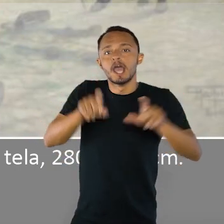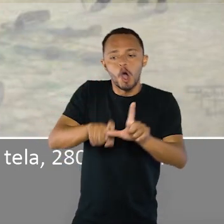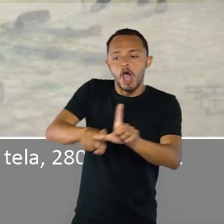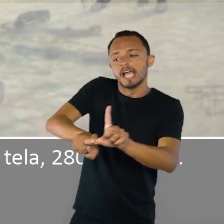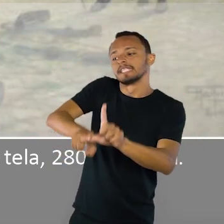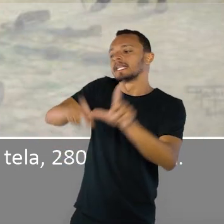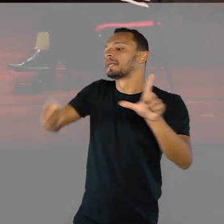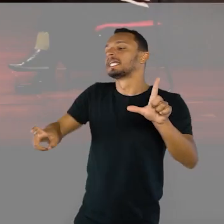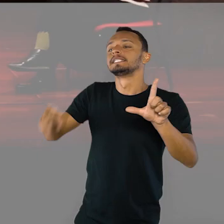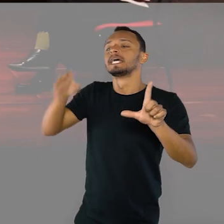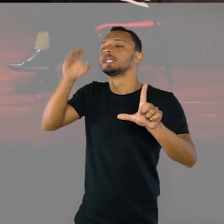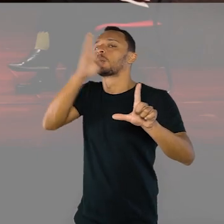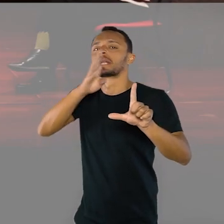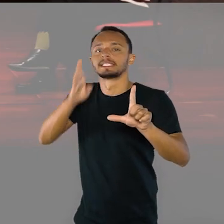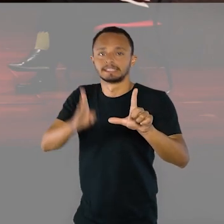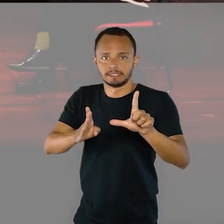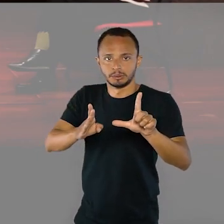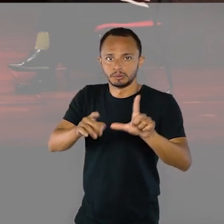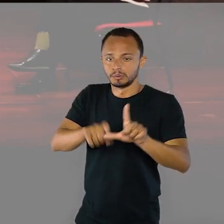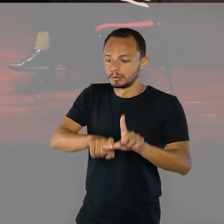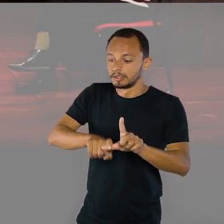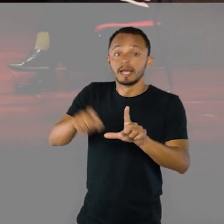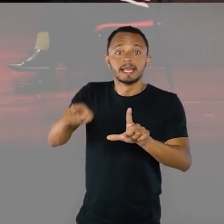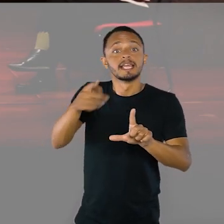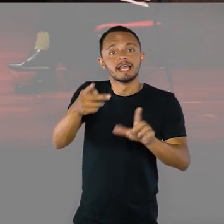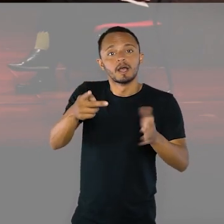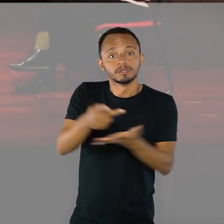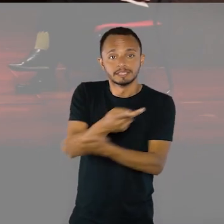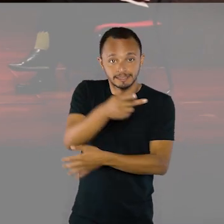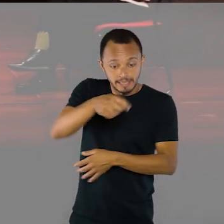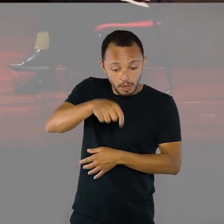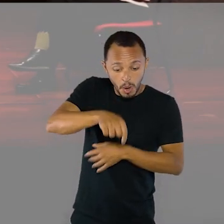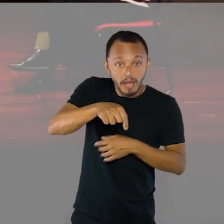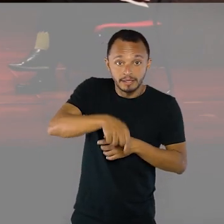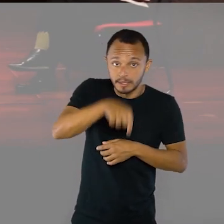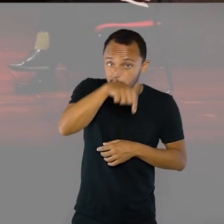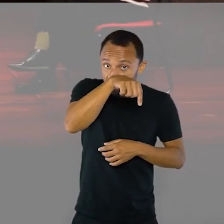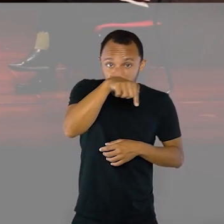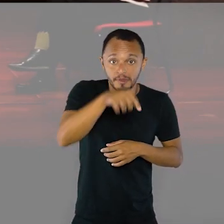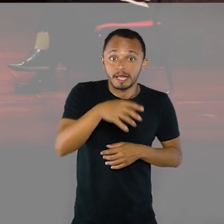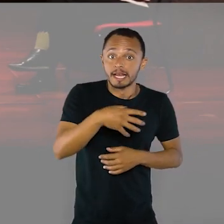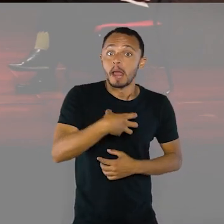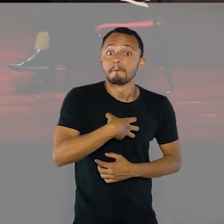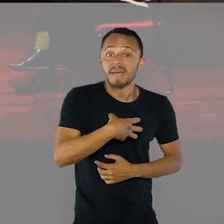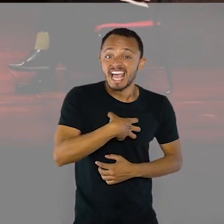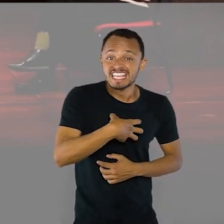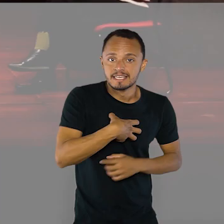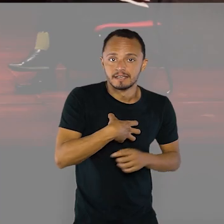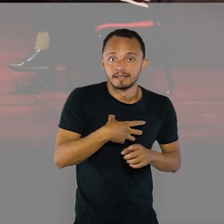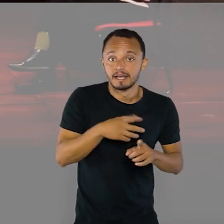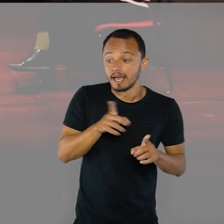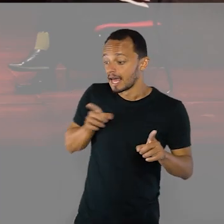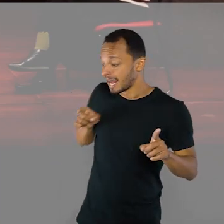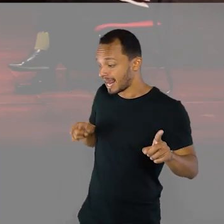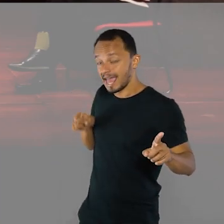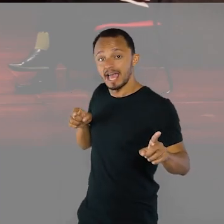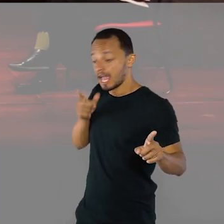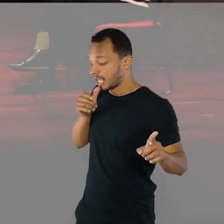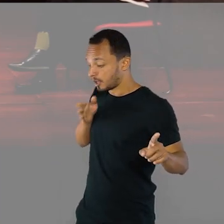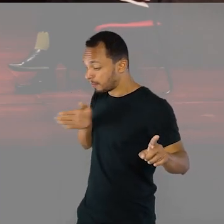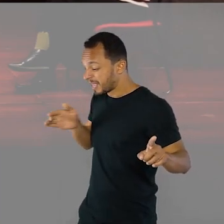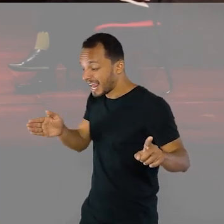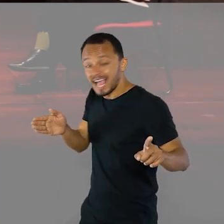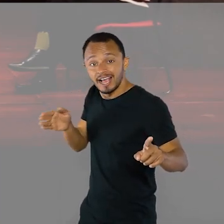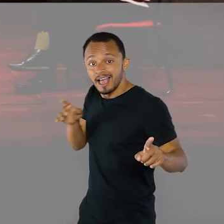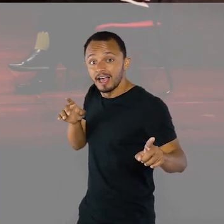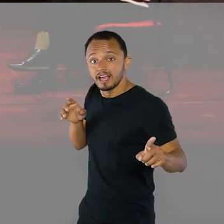o primeiro passo para a independência ocorreu na Bahia e não às margens do Ipiranga. Numa próxima imagem, é uma representação sobre um